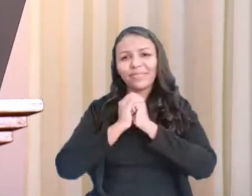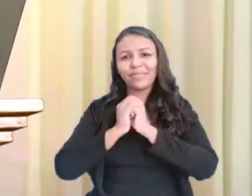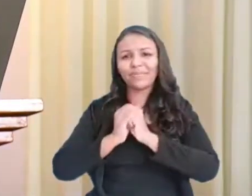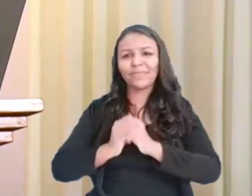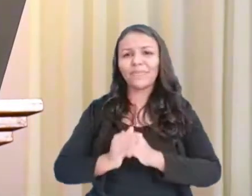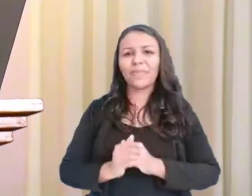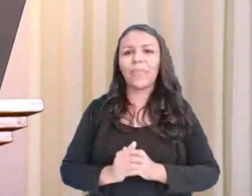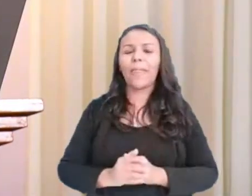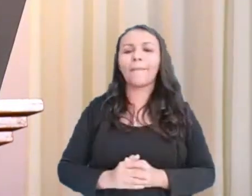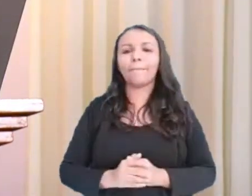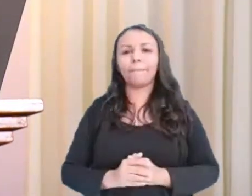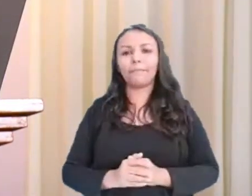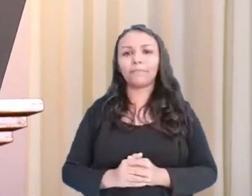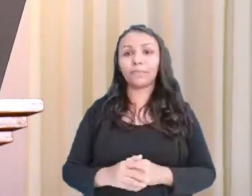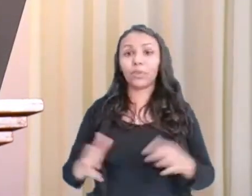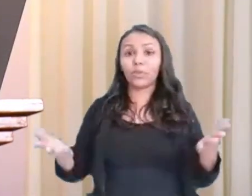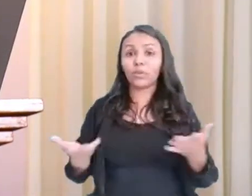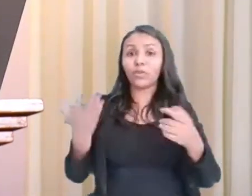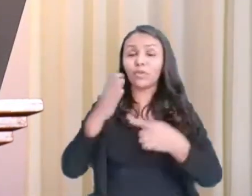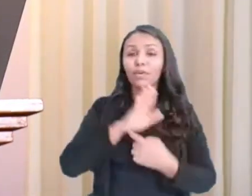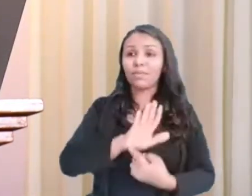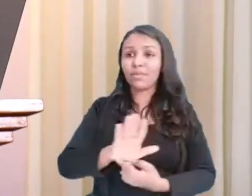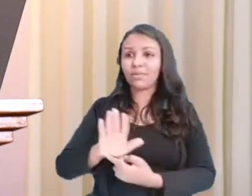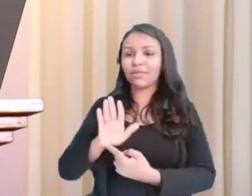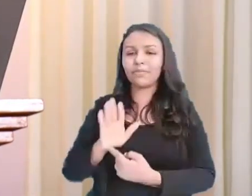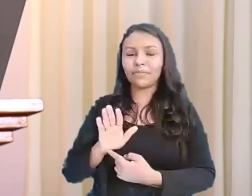iremos apresentar a vocês